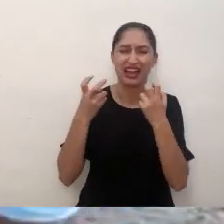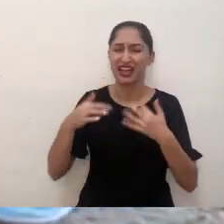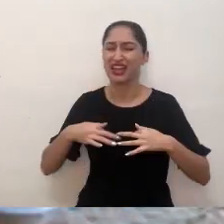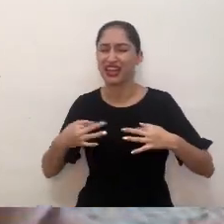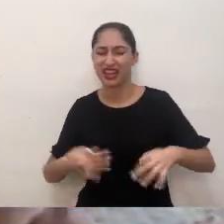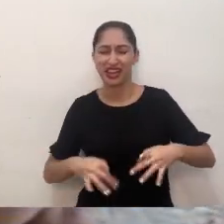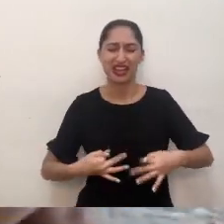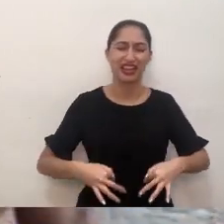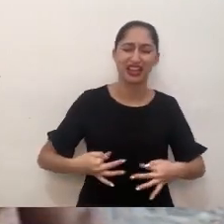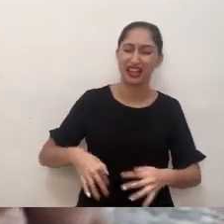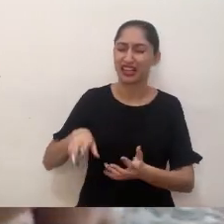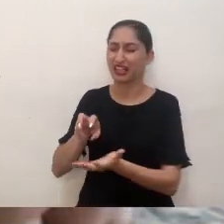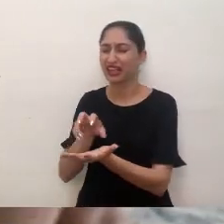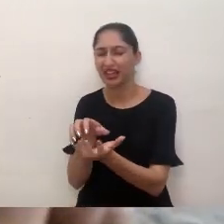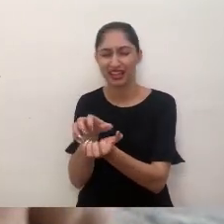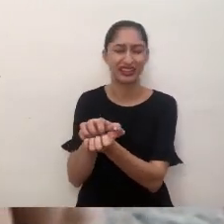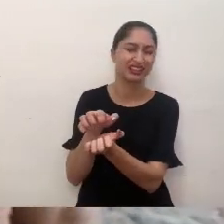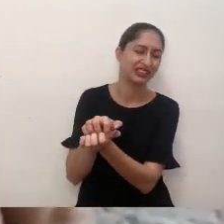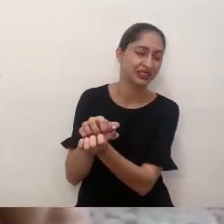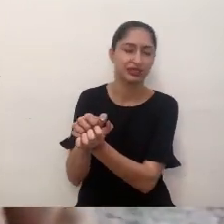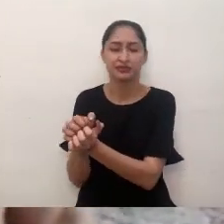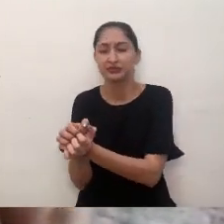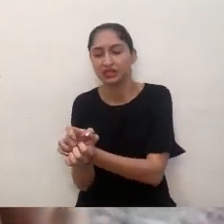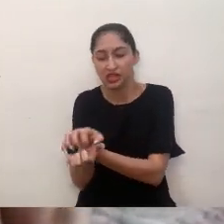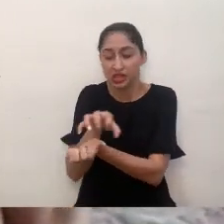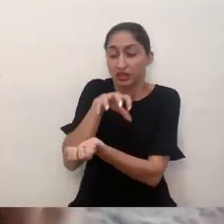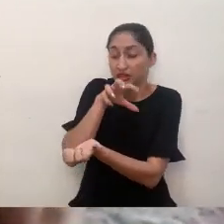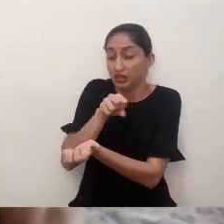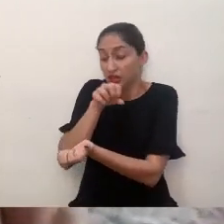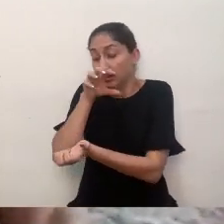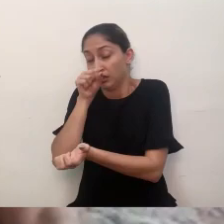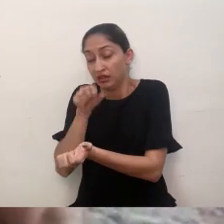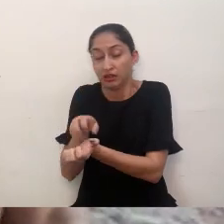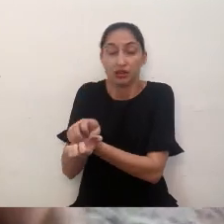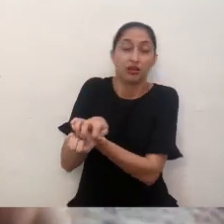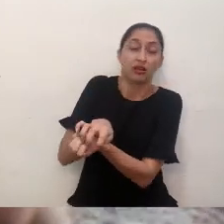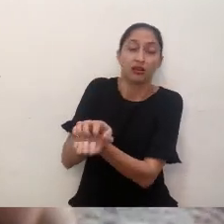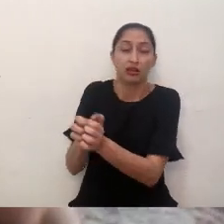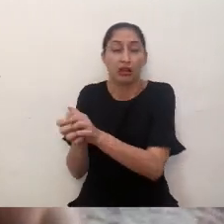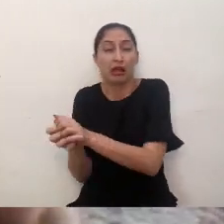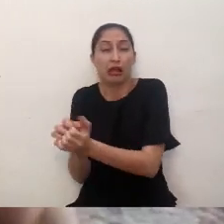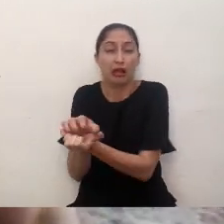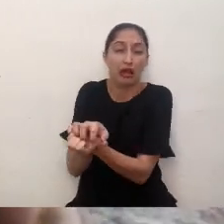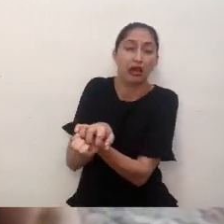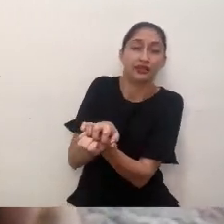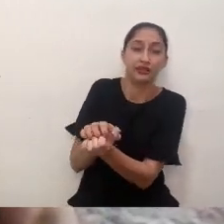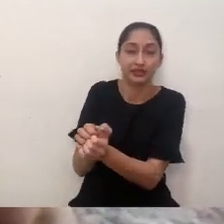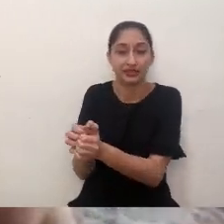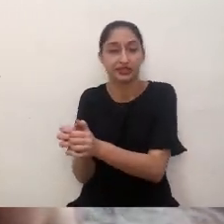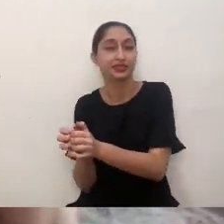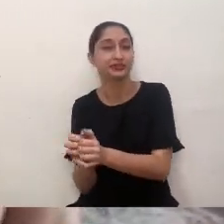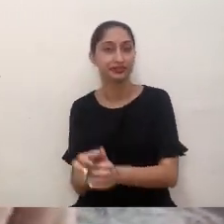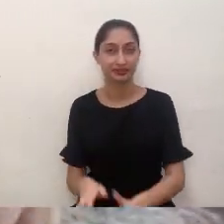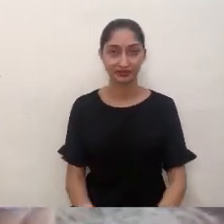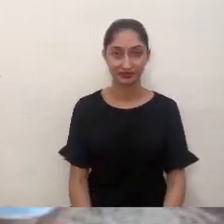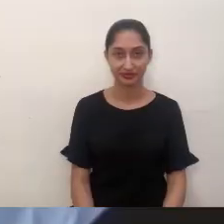tornou revirar o iá. Como é que ele gemoê, tornou revirar o iá.